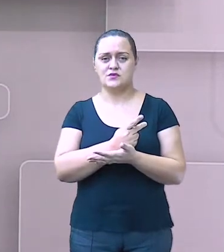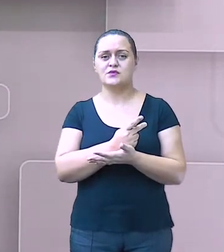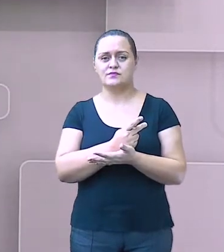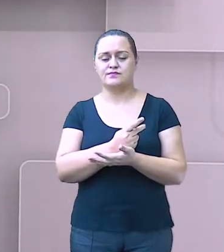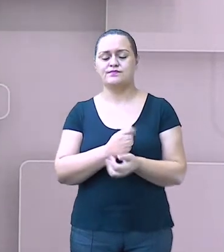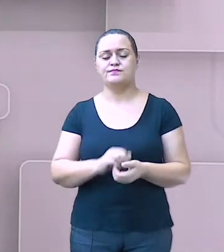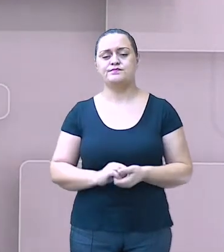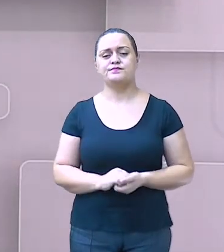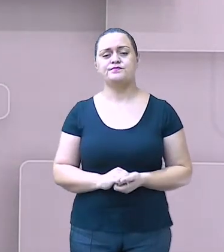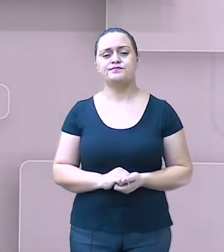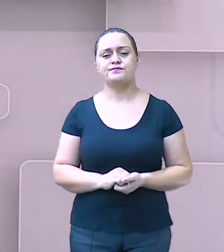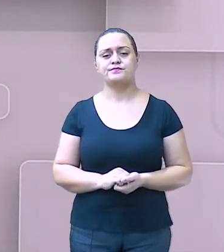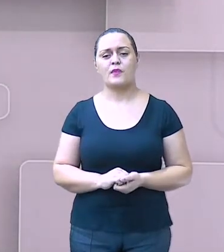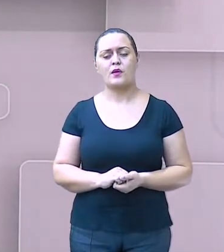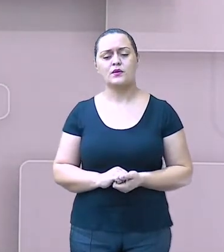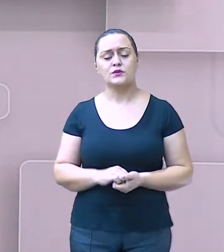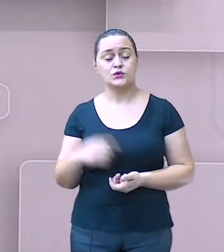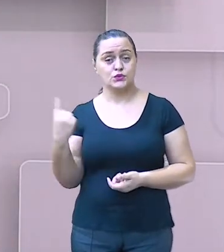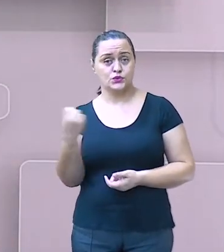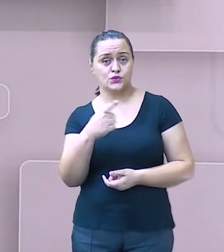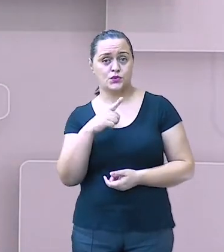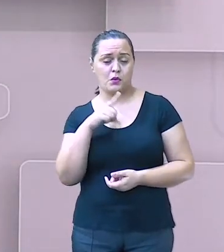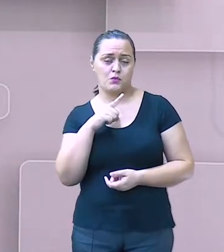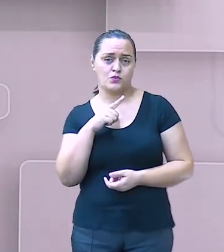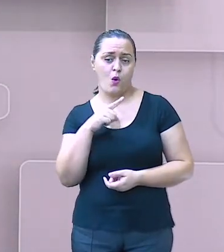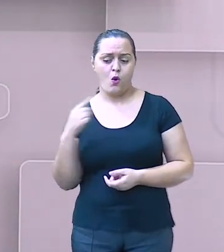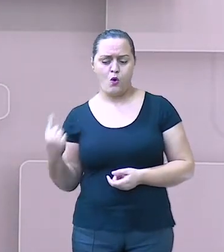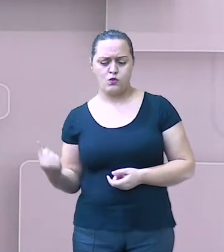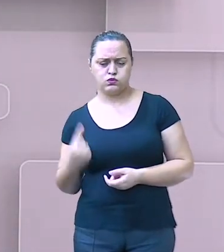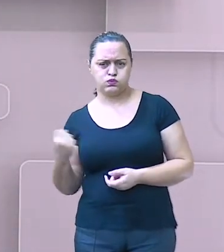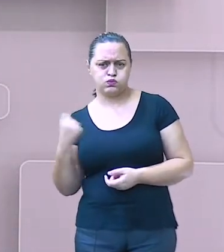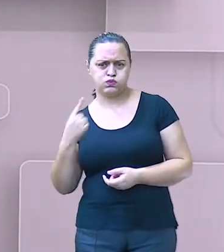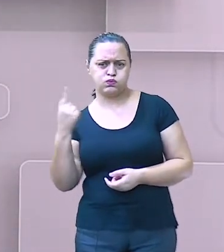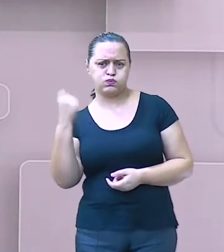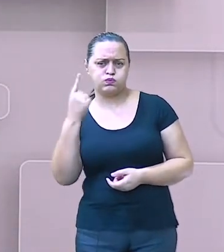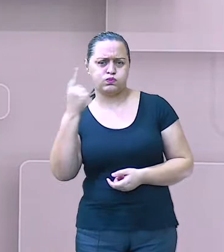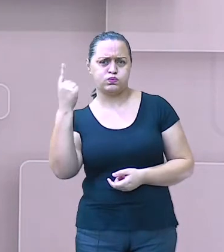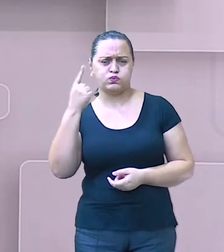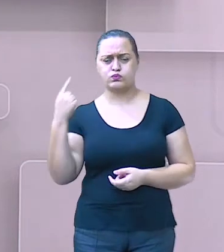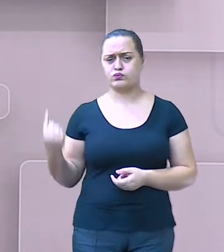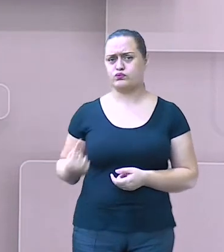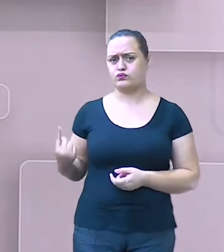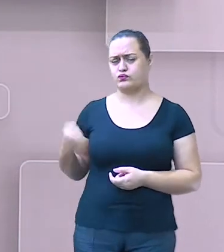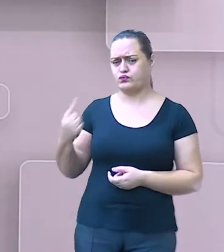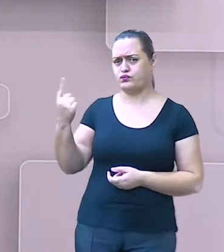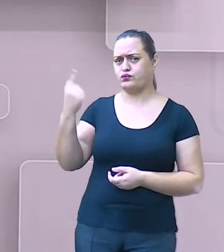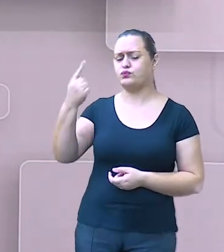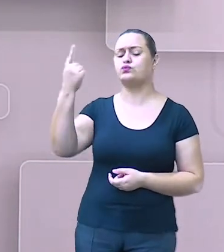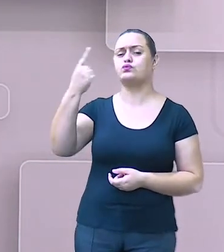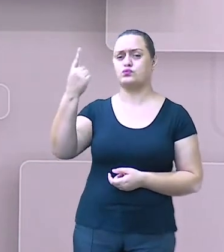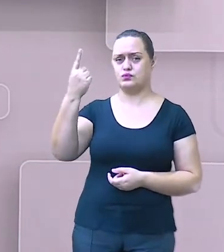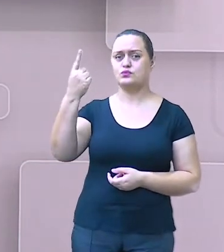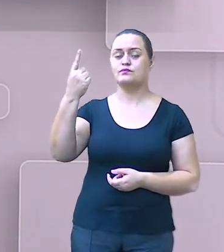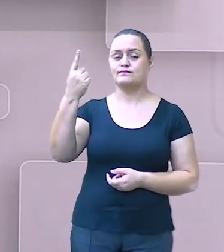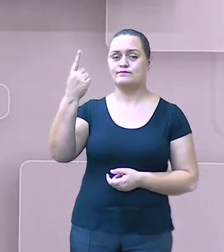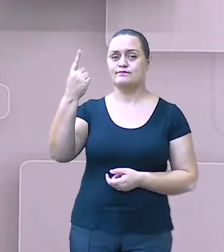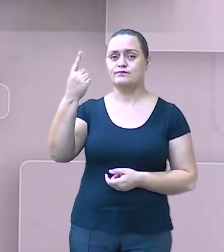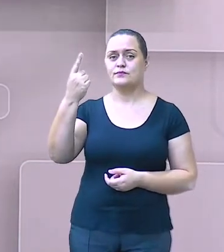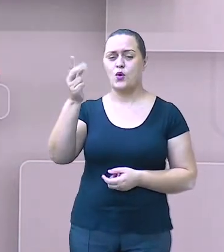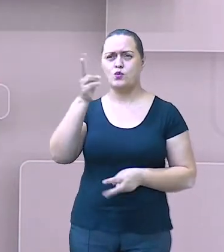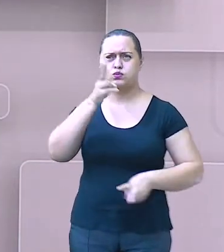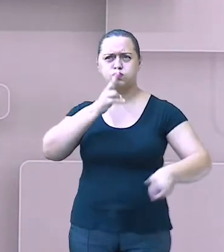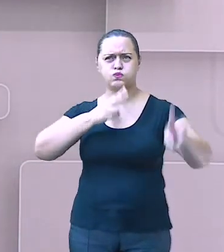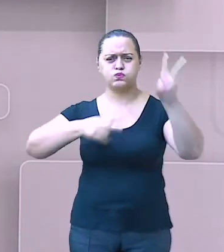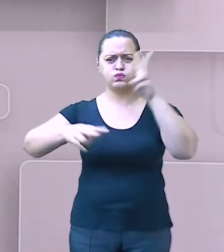naturais. Então, nós temos quem? Nós temos furacões, que também se dissociam em tufões,